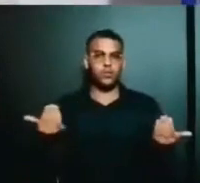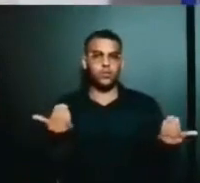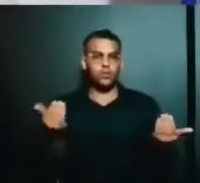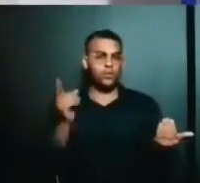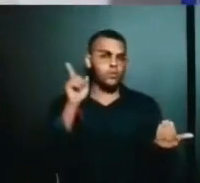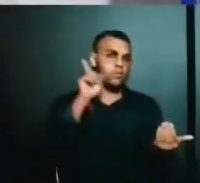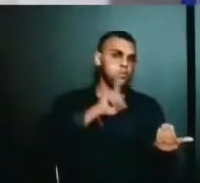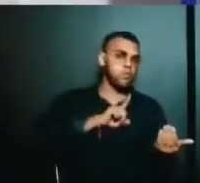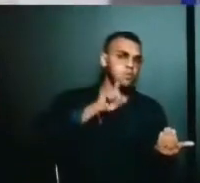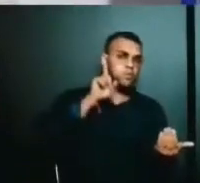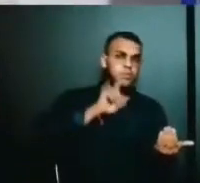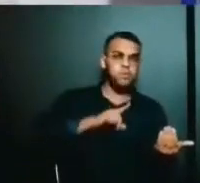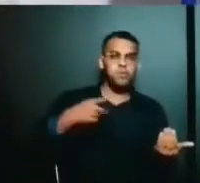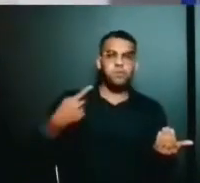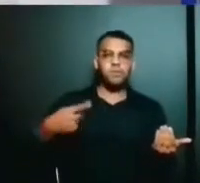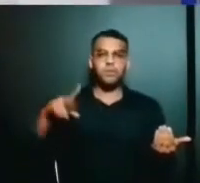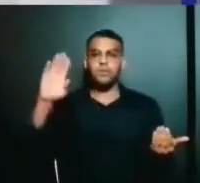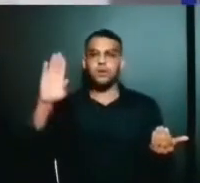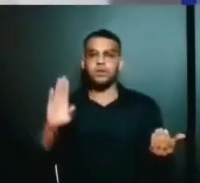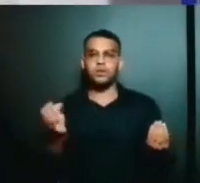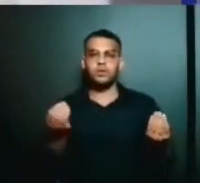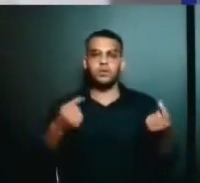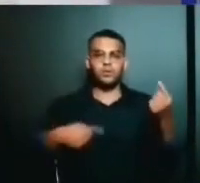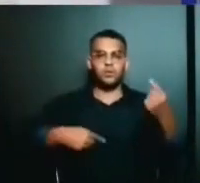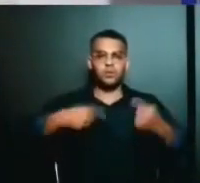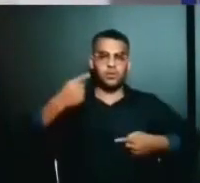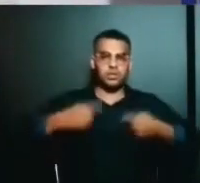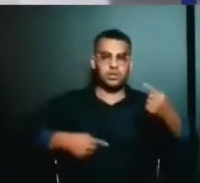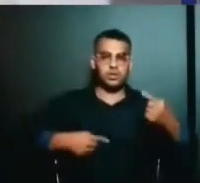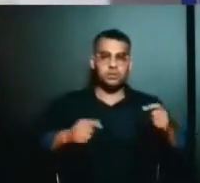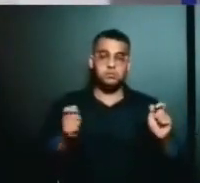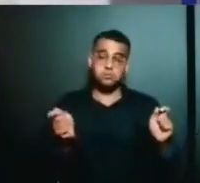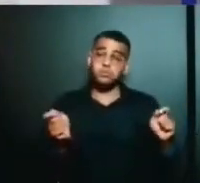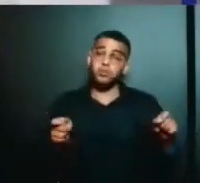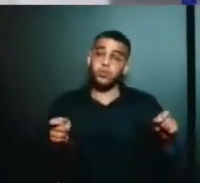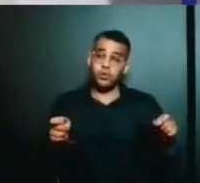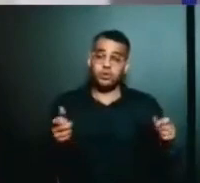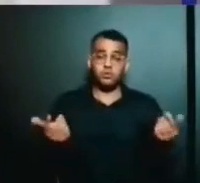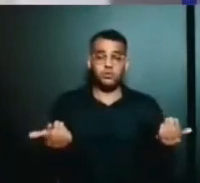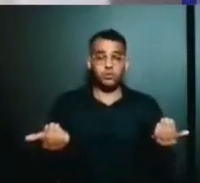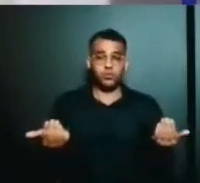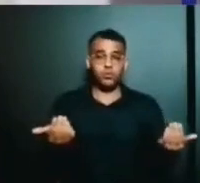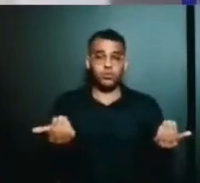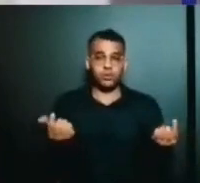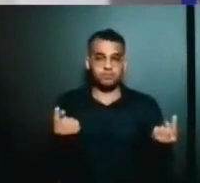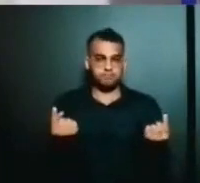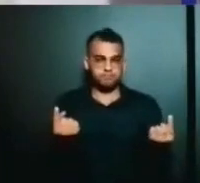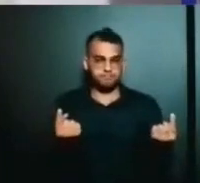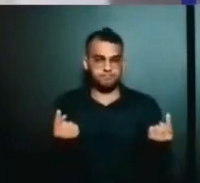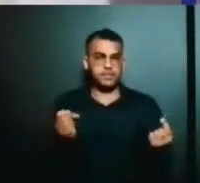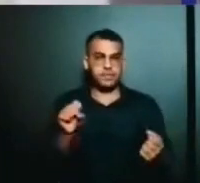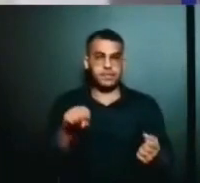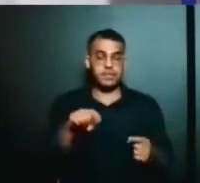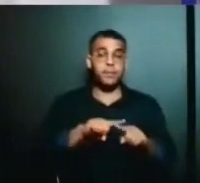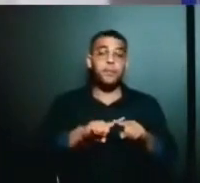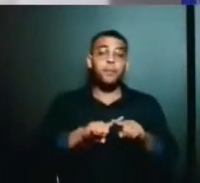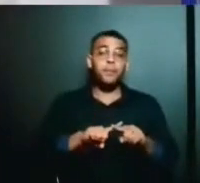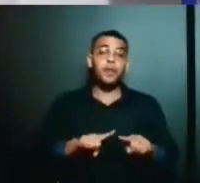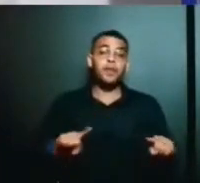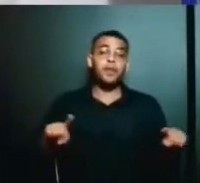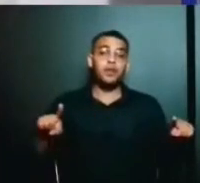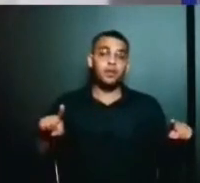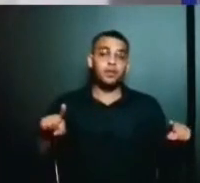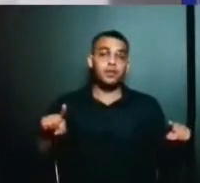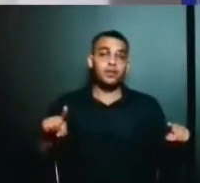com a brasileira, o cenário, e dá para a gente fazer algumas comparações, embora alguns cenários eles